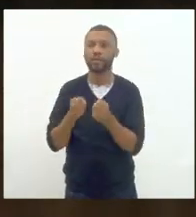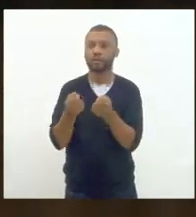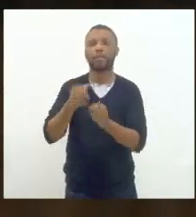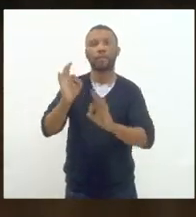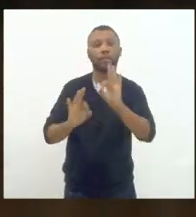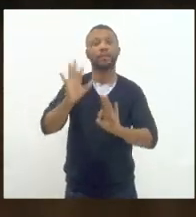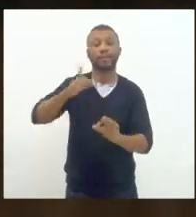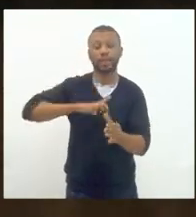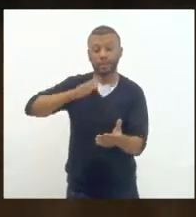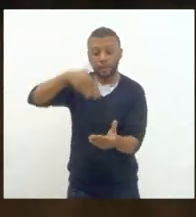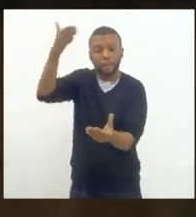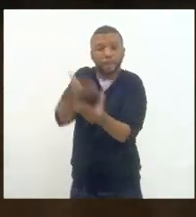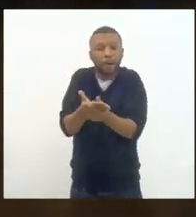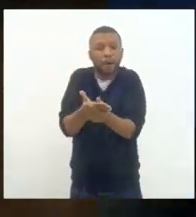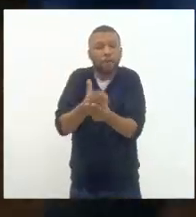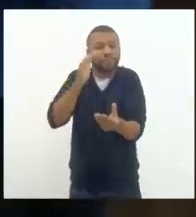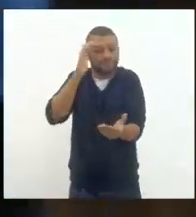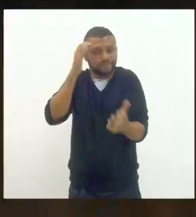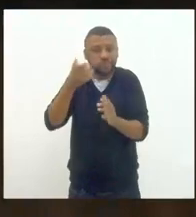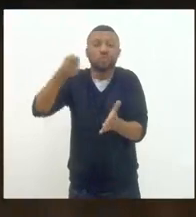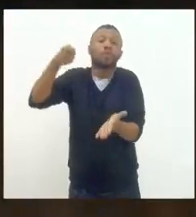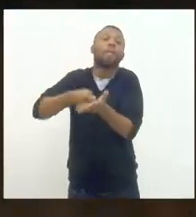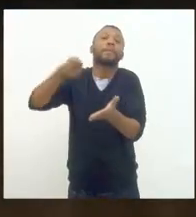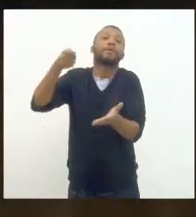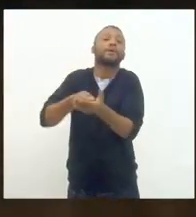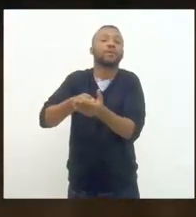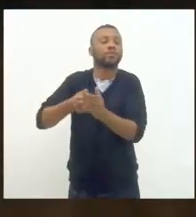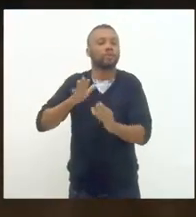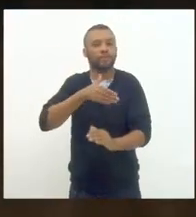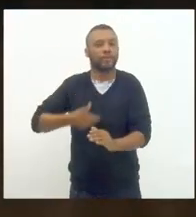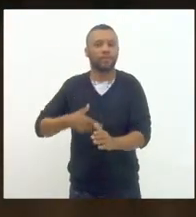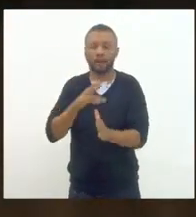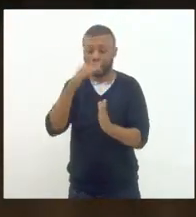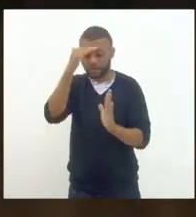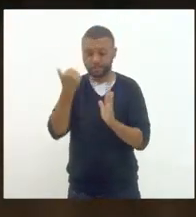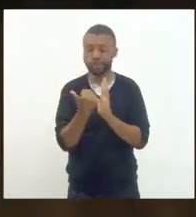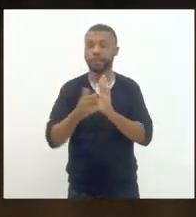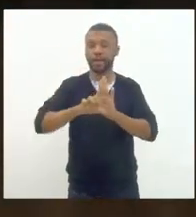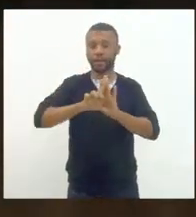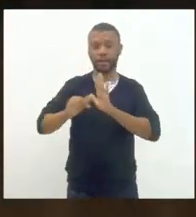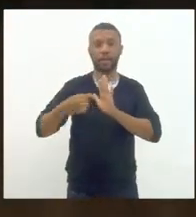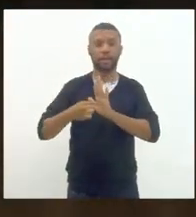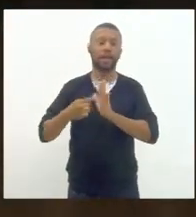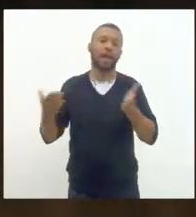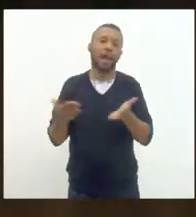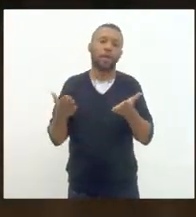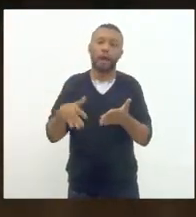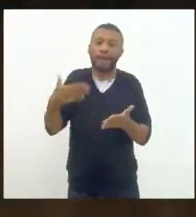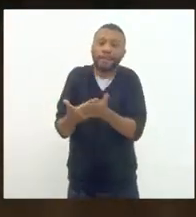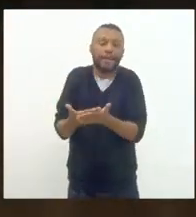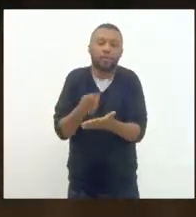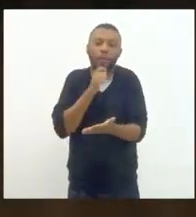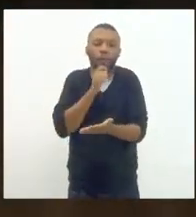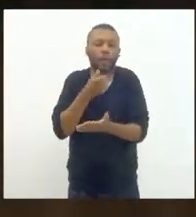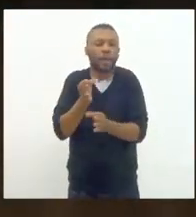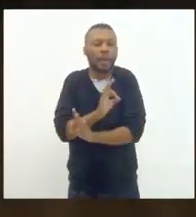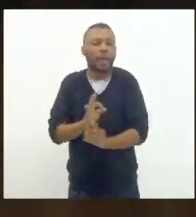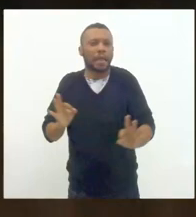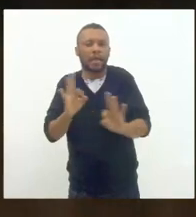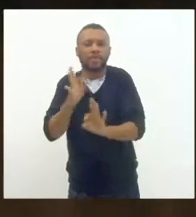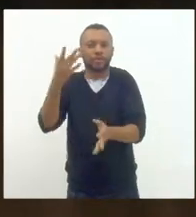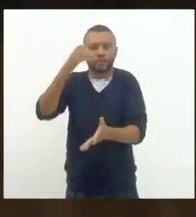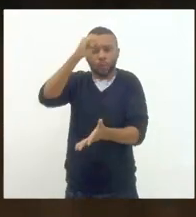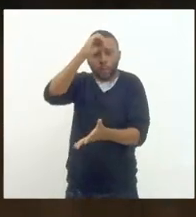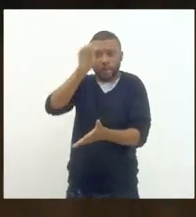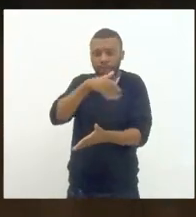decisão judicial obrigando o governo a cumprir essa legislação, e até agora a gente não sabe se o governo vai mandar a mensagem ou não